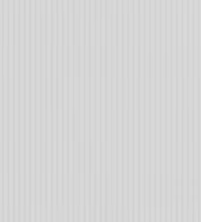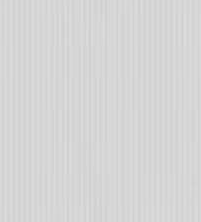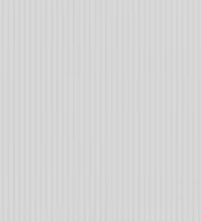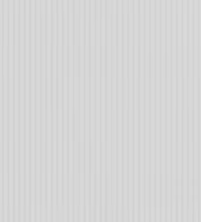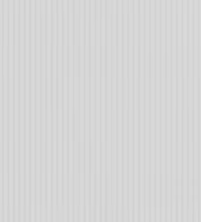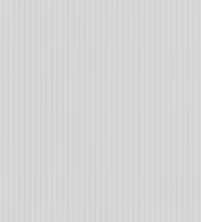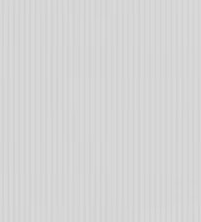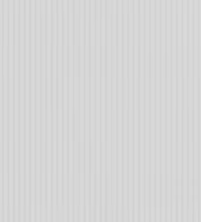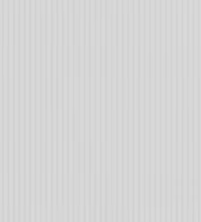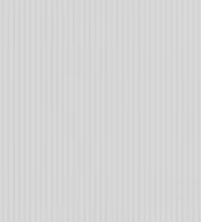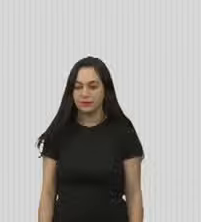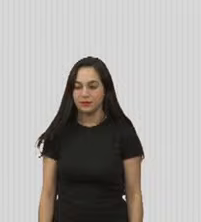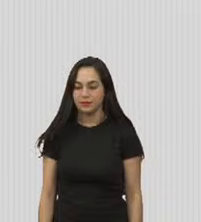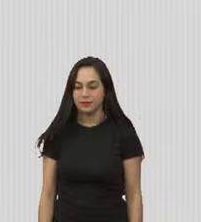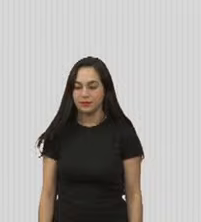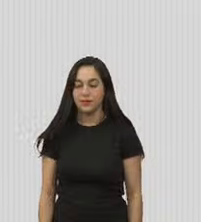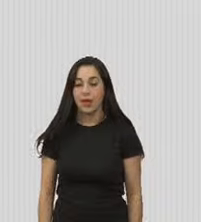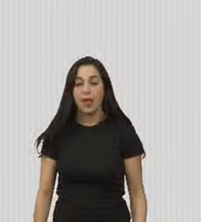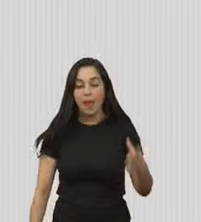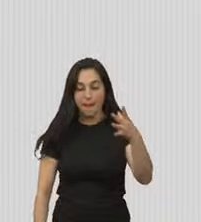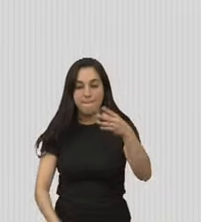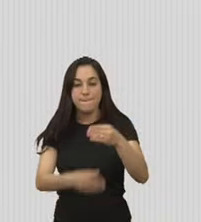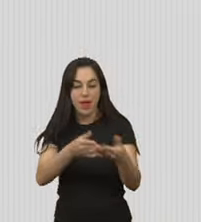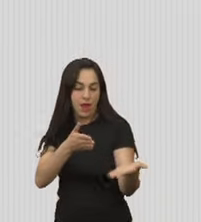Emenda número 2, aprovada.